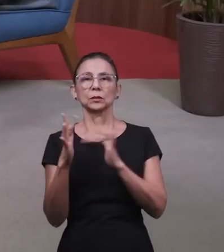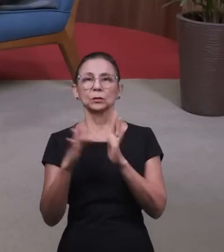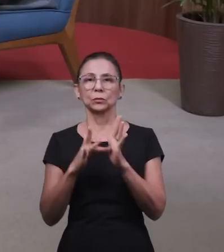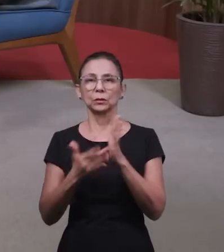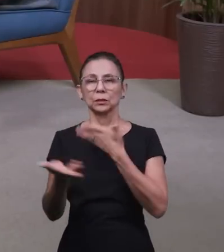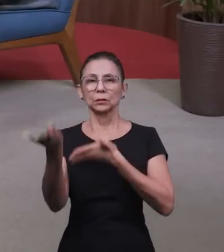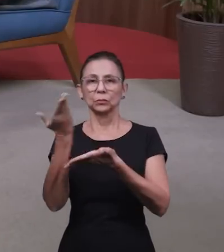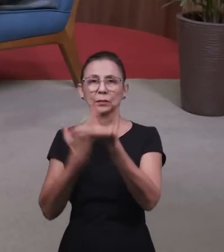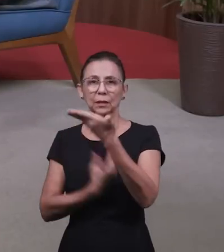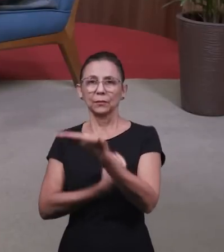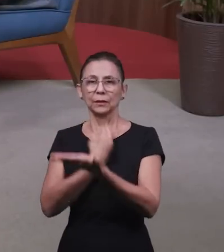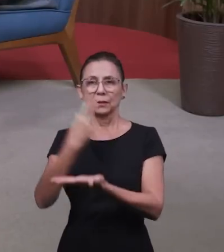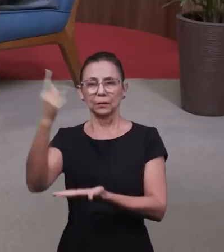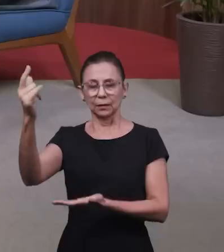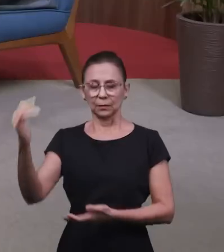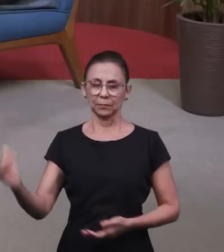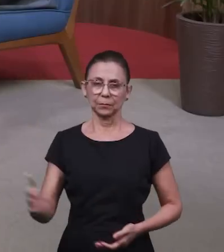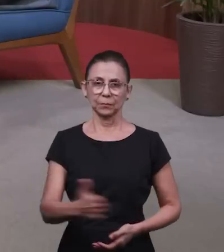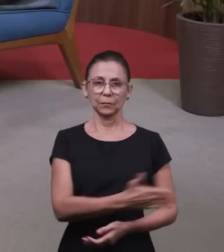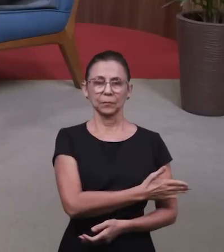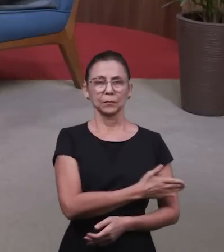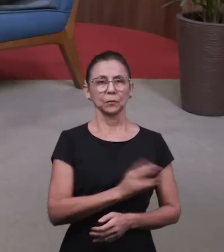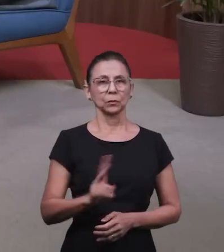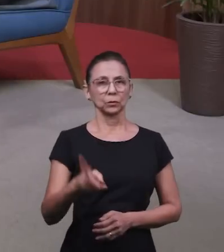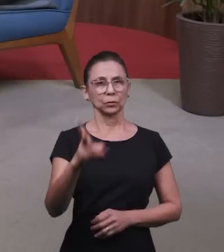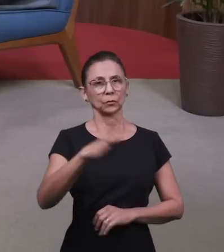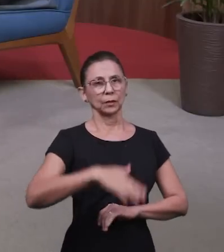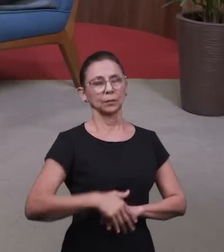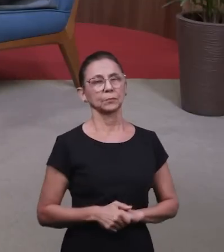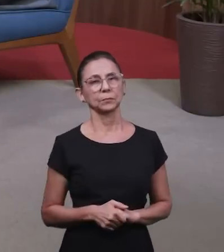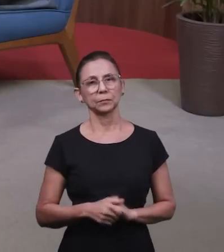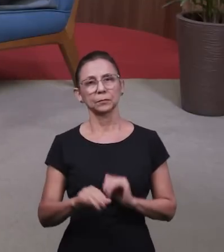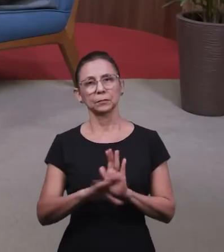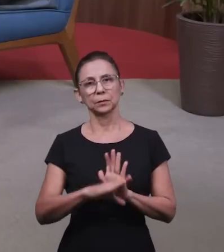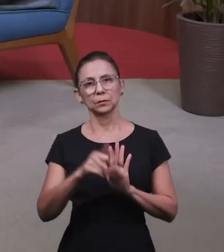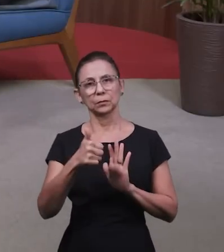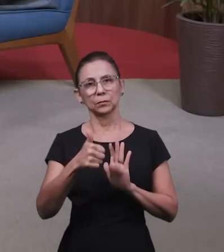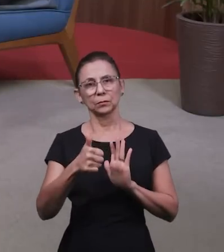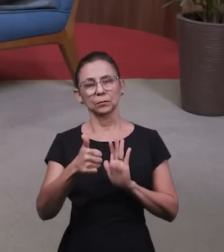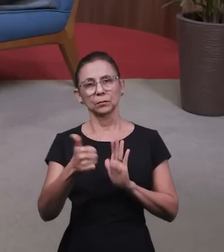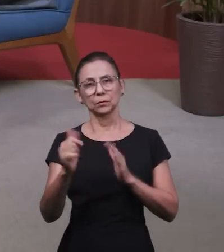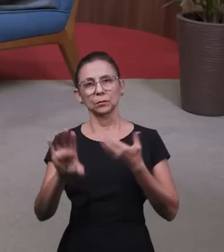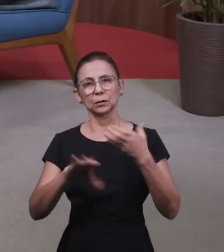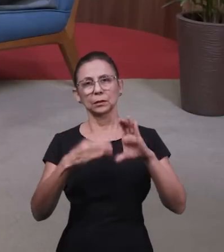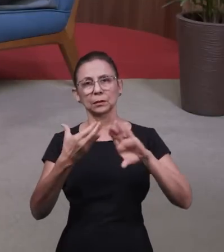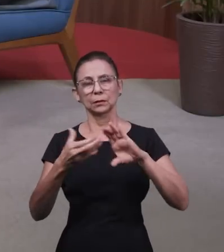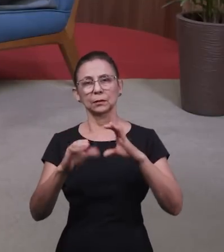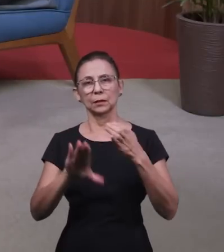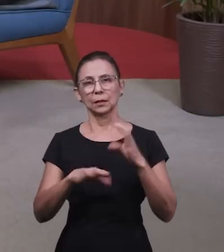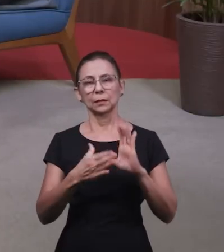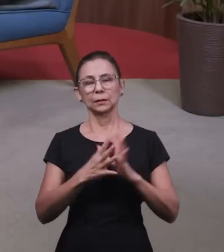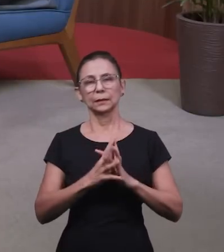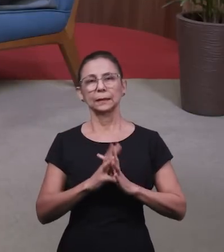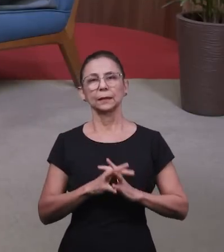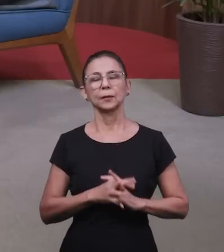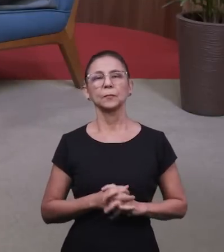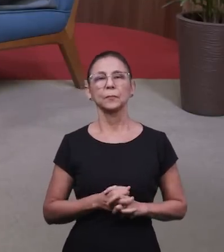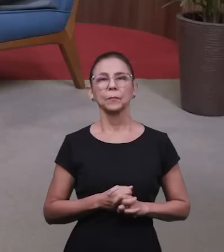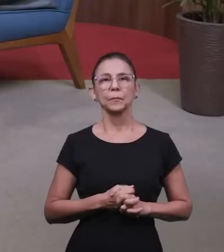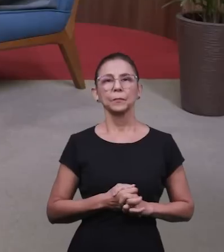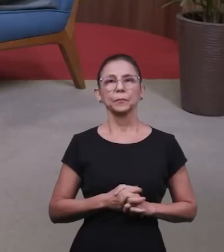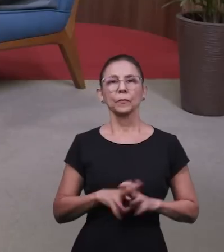vida eterna. Glória a Jesus. Glória a Deus. Vamos lá, vamos ver ainda um outro verso do capítulo 1 de Cantares, para nós vermos aqui,